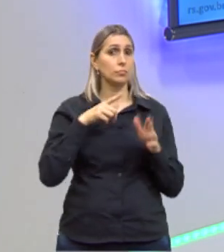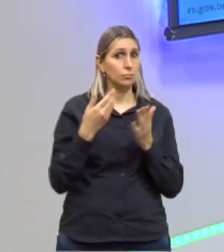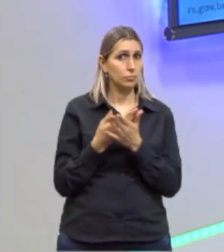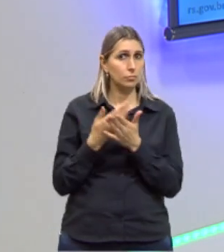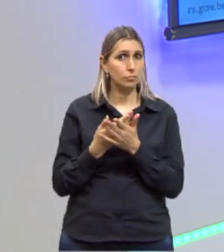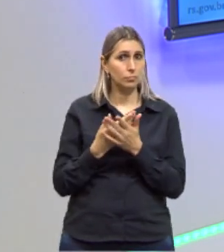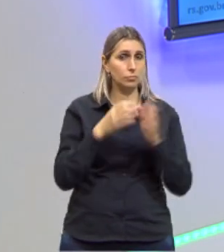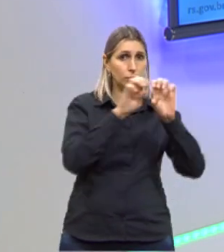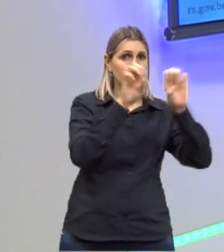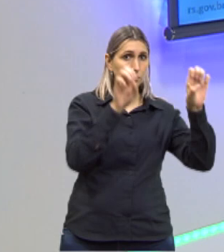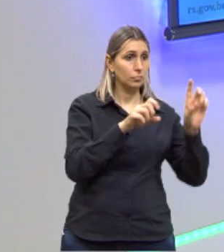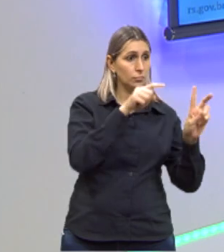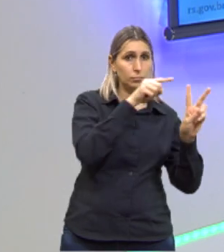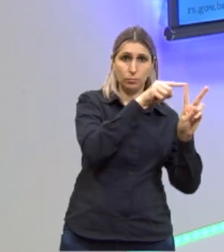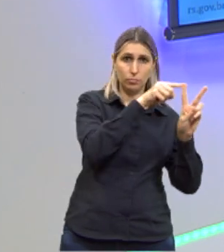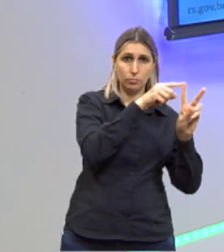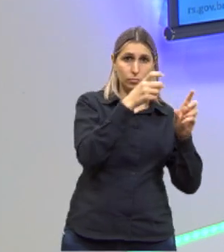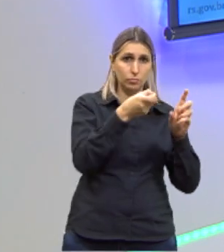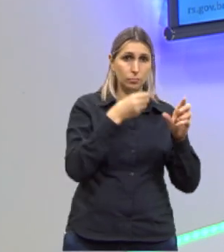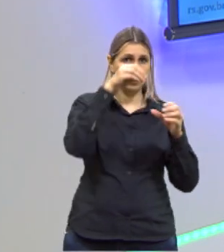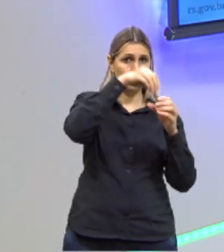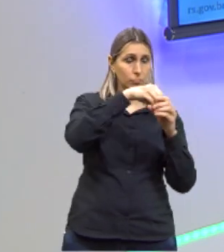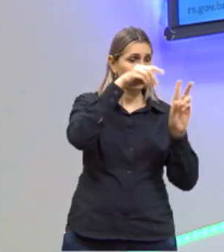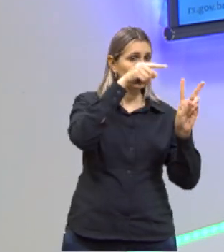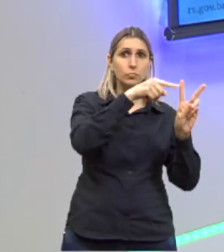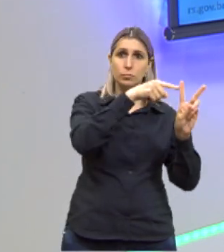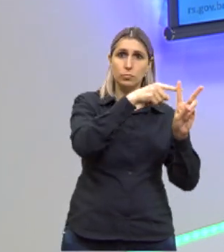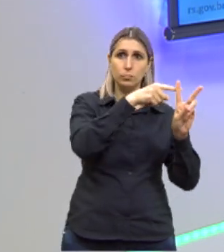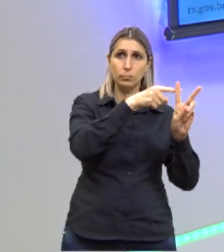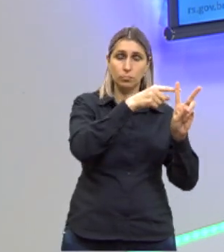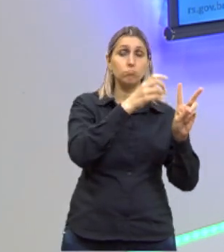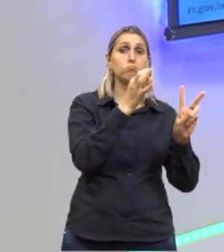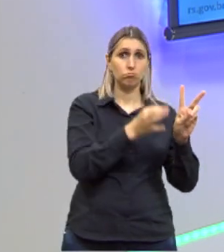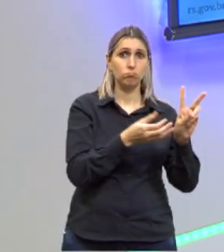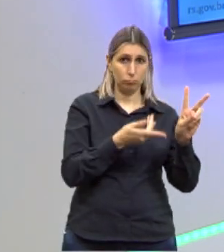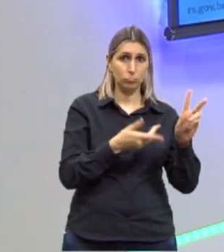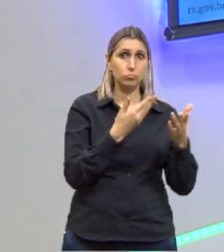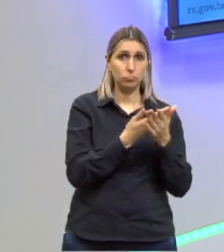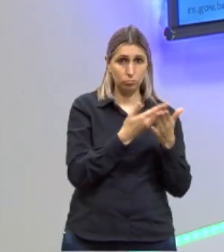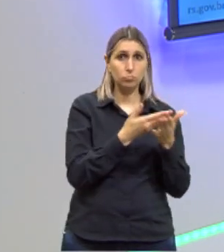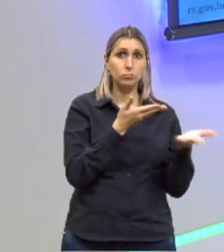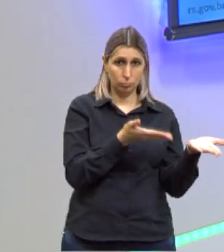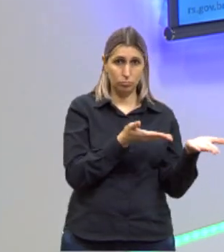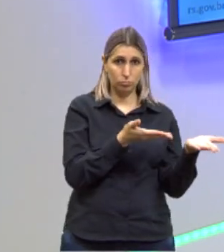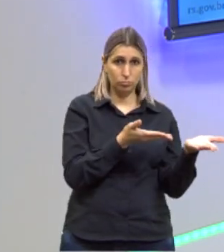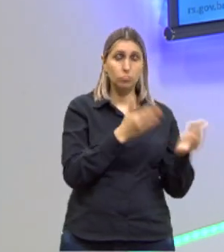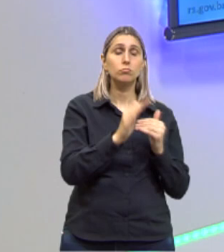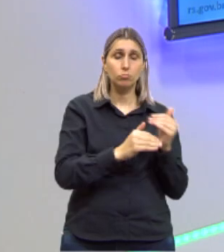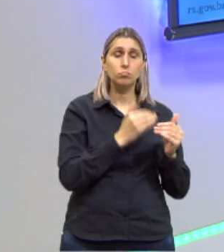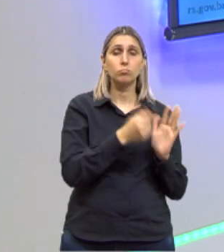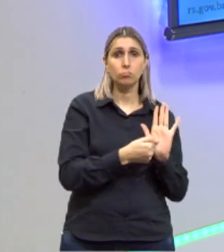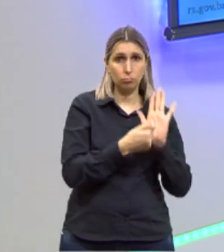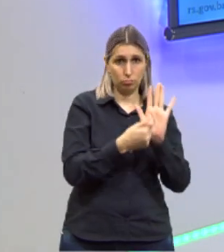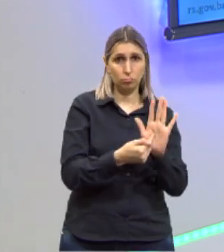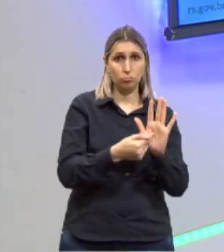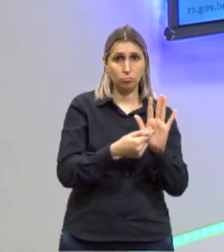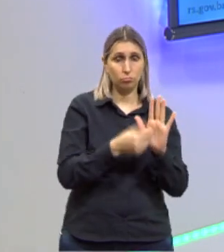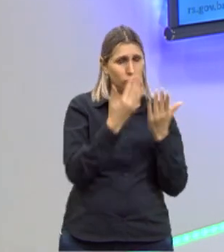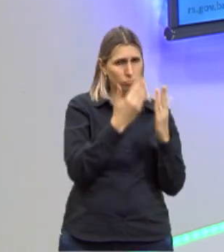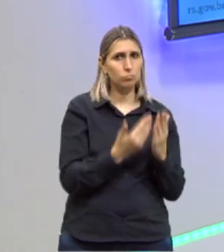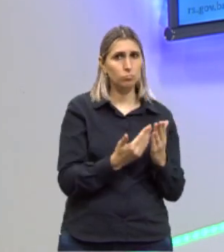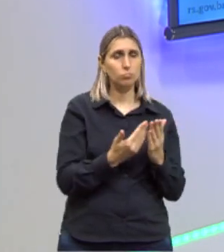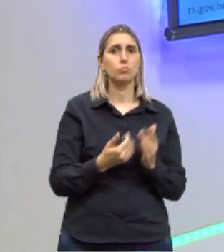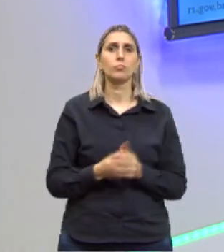são aquelas equações que o x está dentro do radical. Certo? Que nós temos aquelas ali, todas que eu deixei para vocês